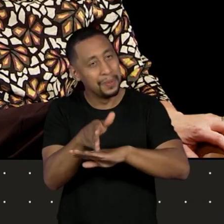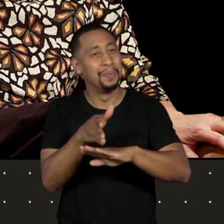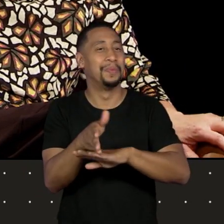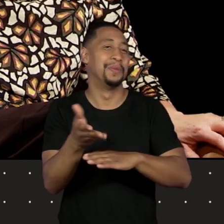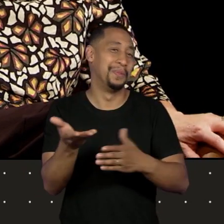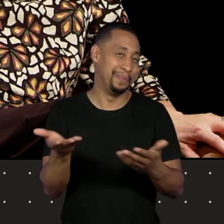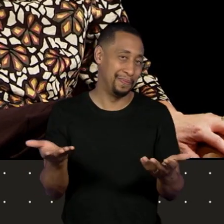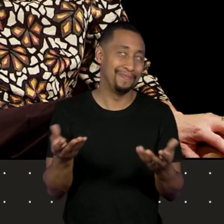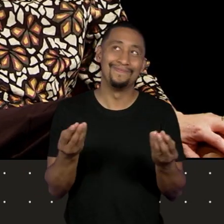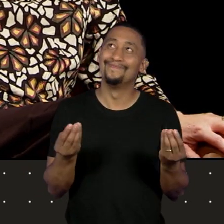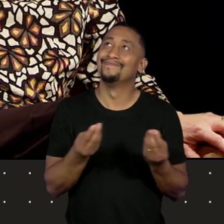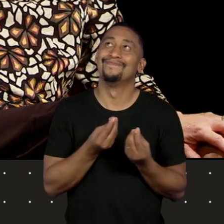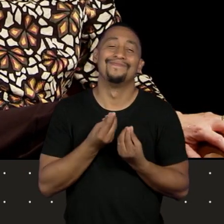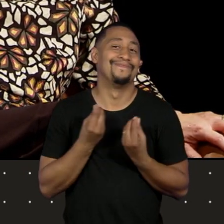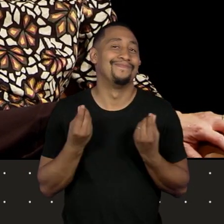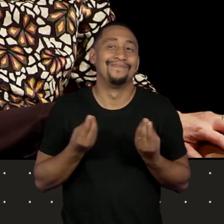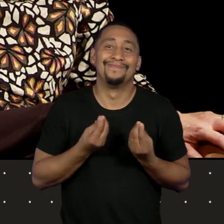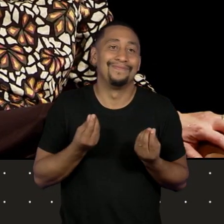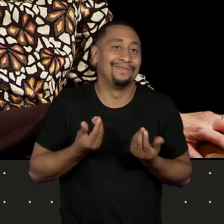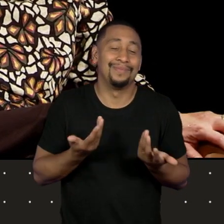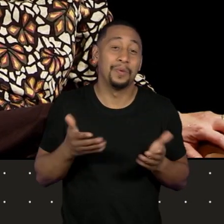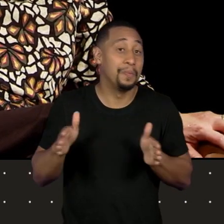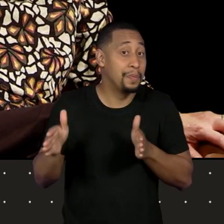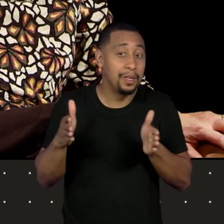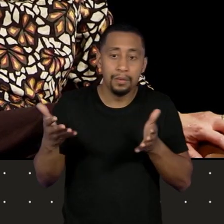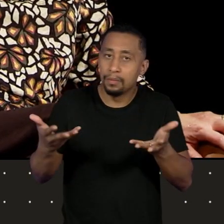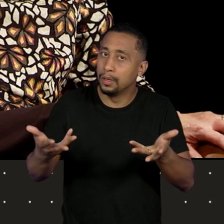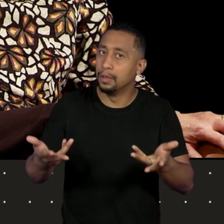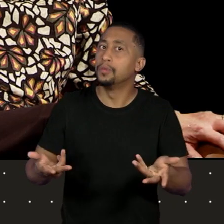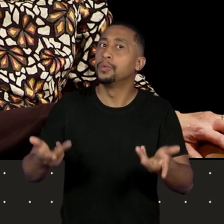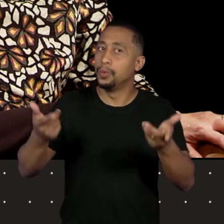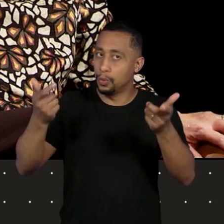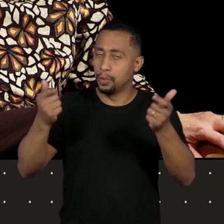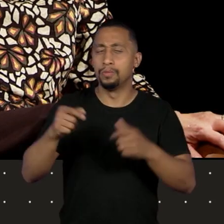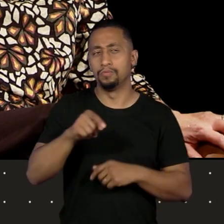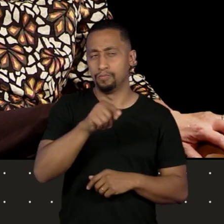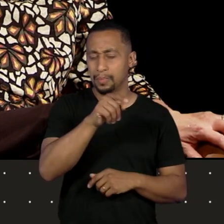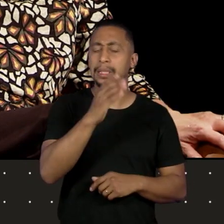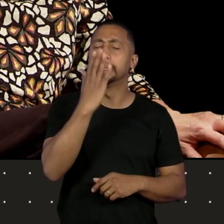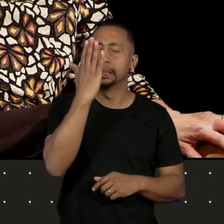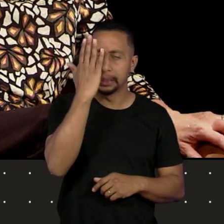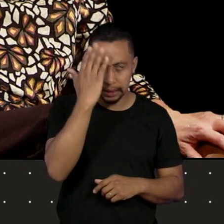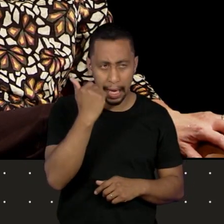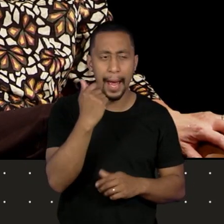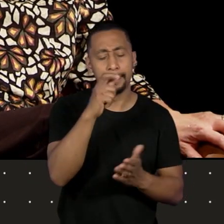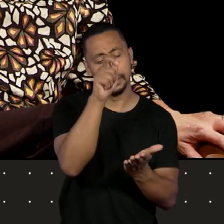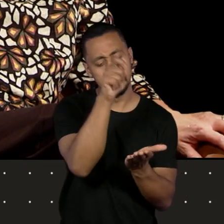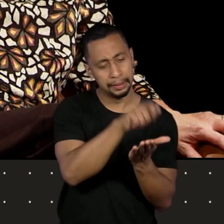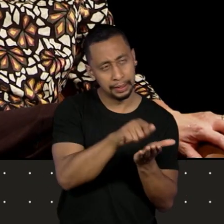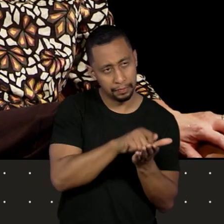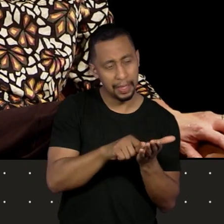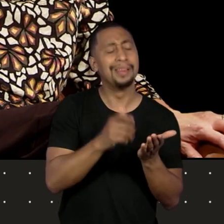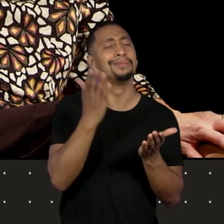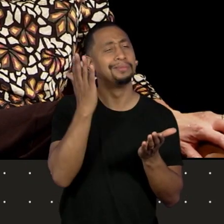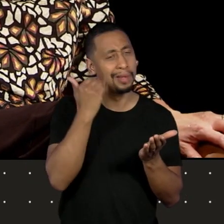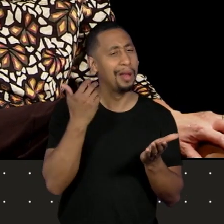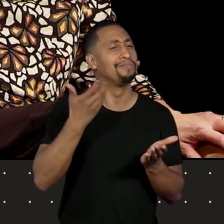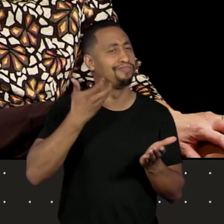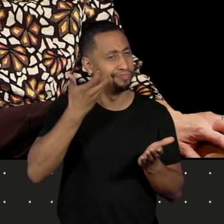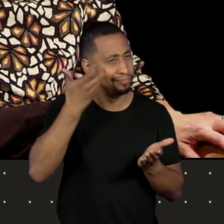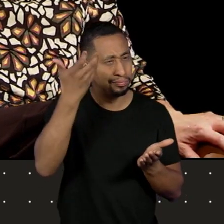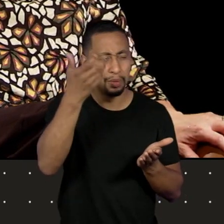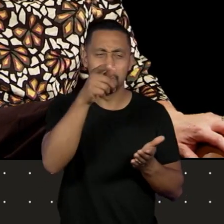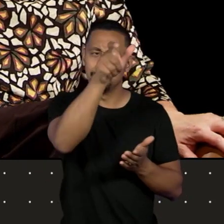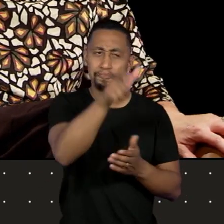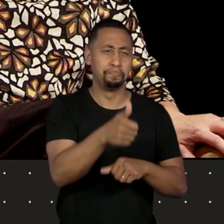Quer dizer, é uma cantora excepcional, sabe produzir, sabe levar sua carreira com grande categoria.